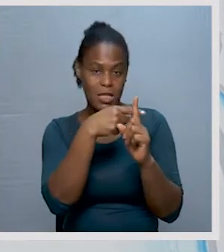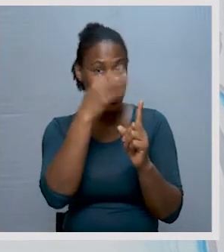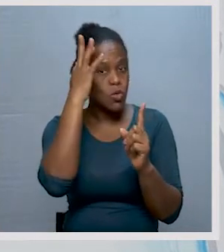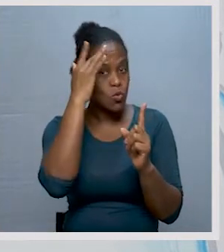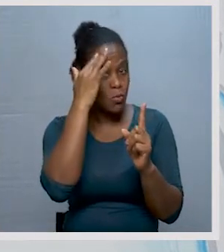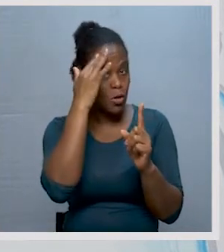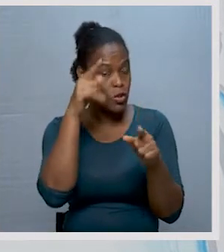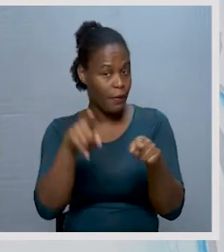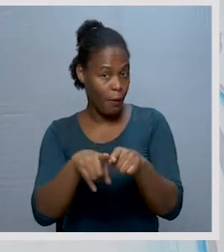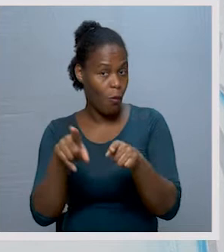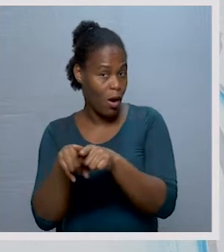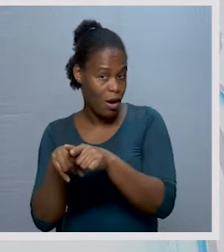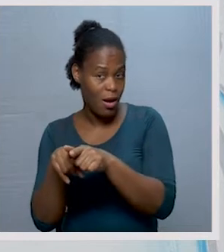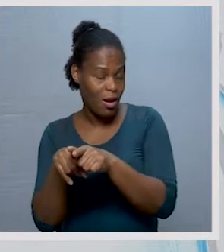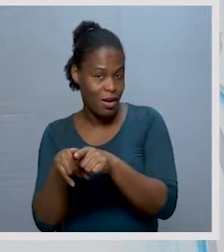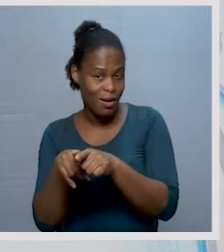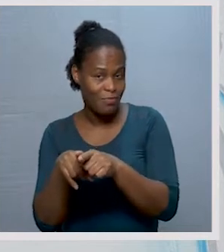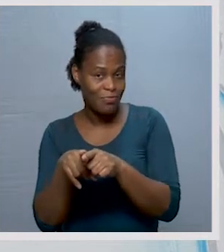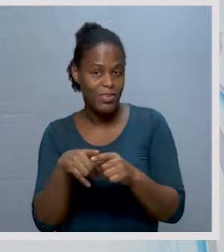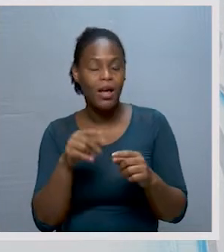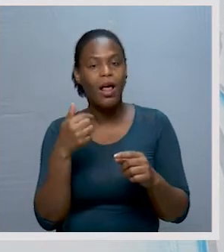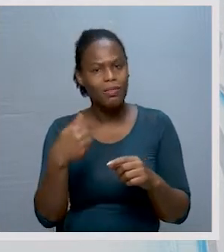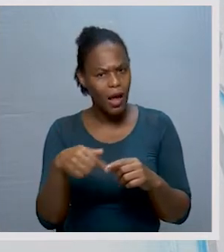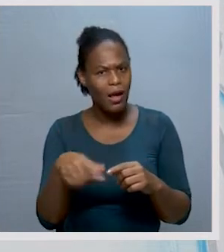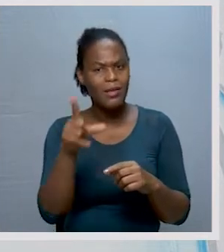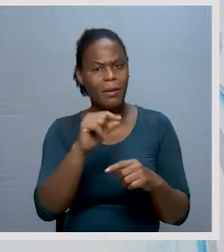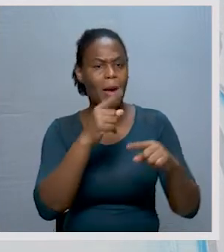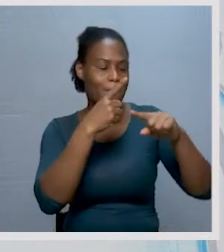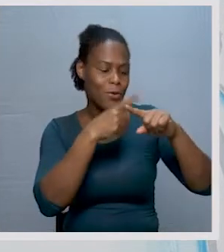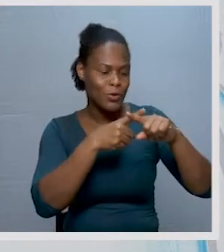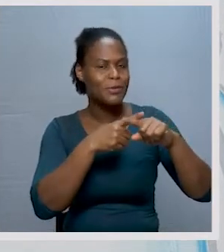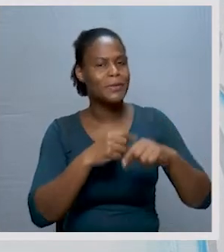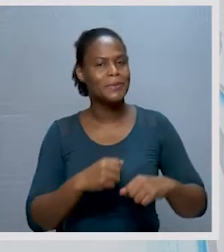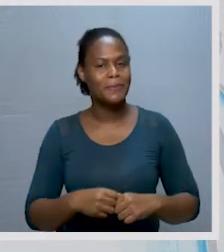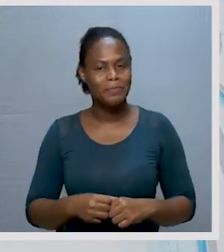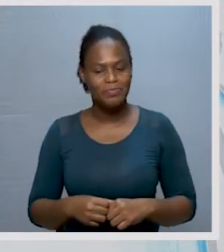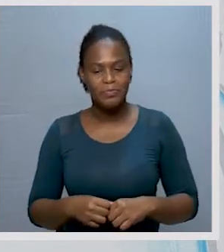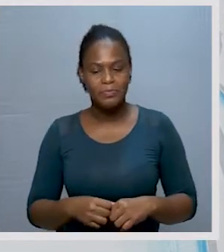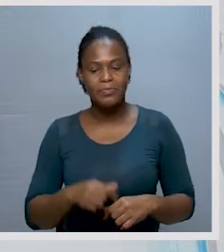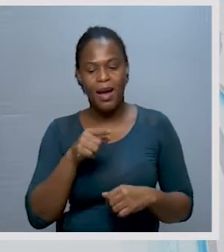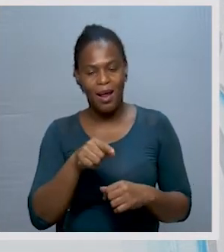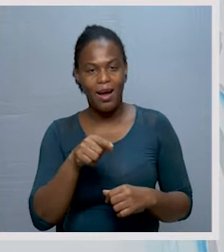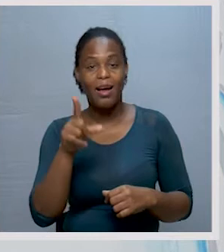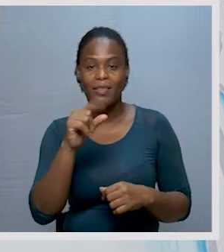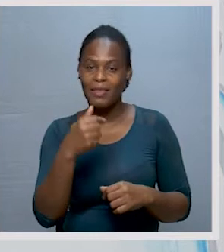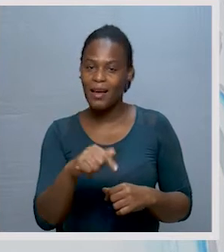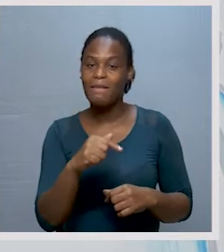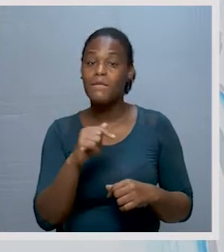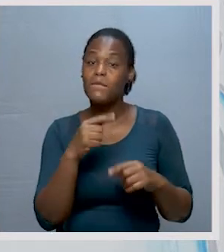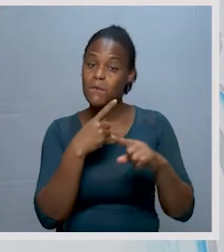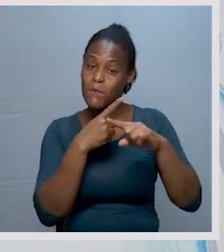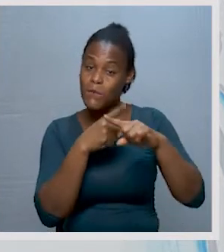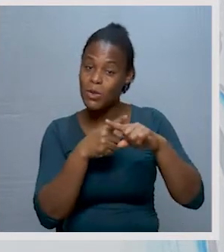iguais, não temos nada mais, nada menos do que a multiplicação. E aqui temos, mais concretamente, a